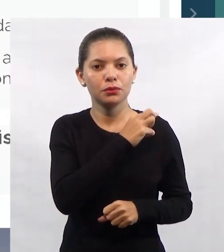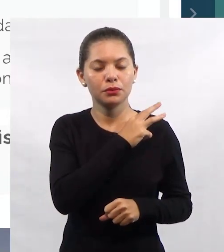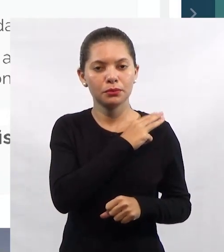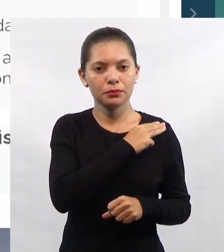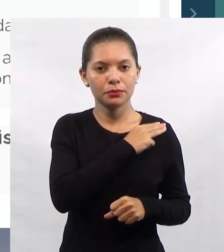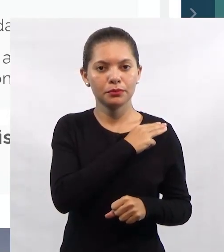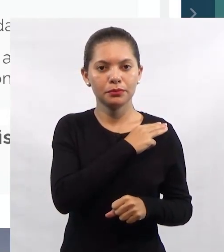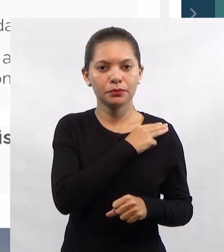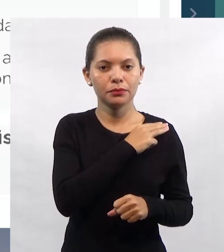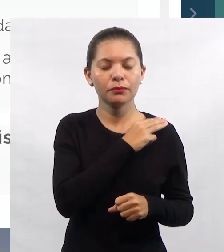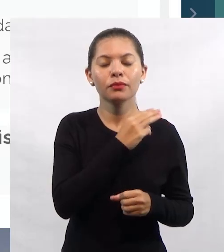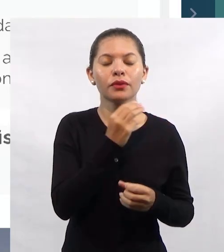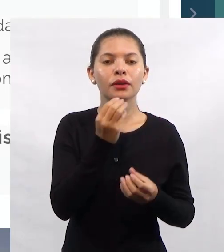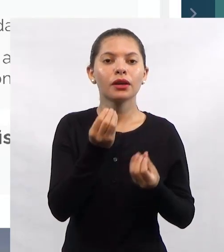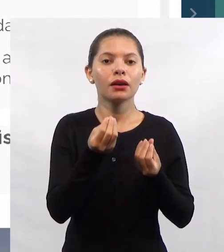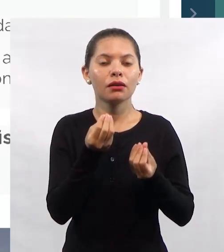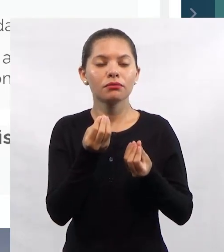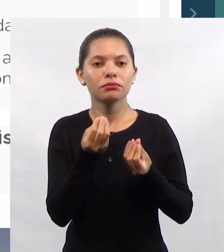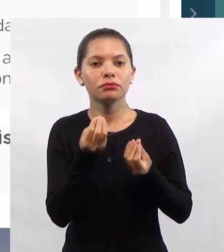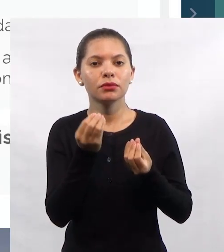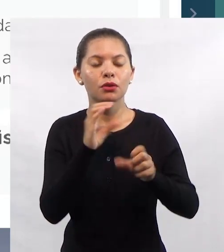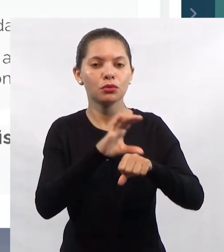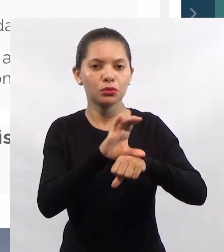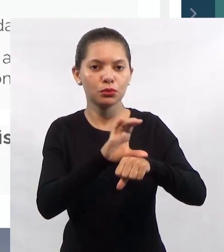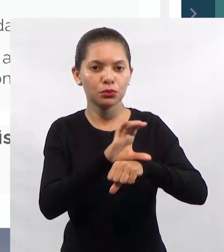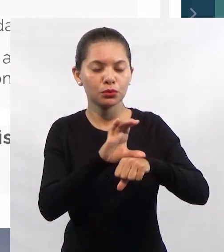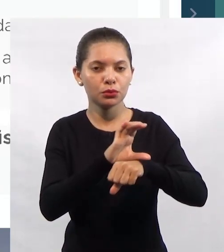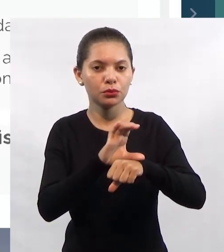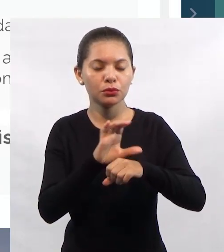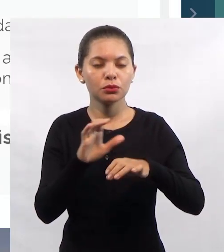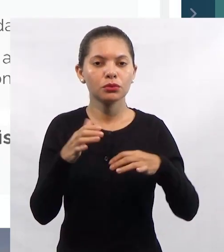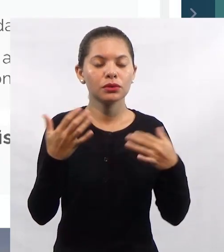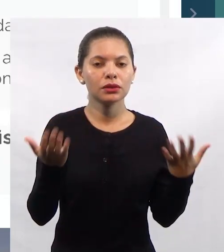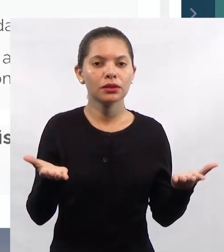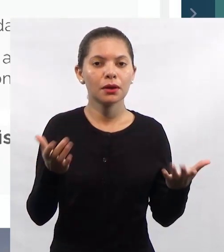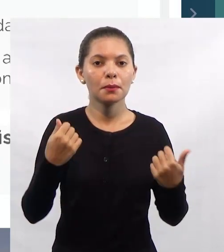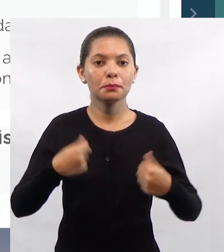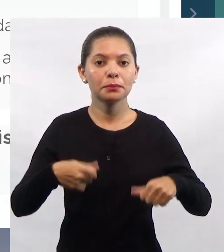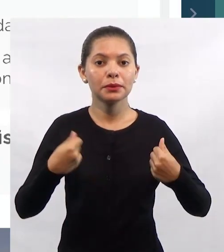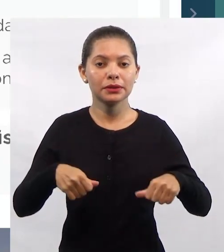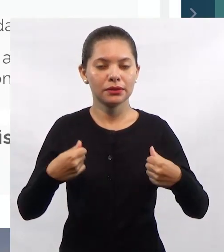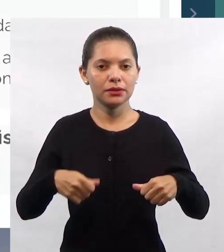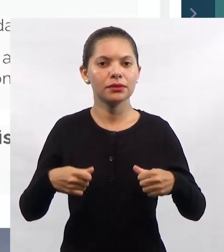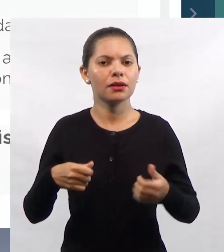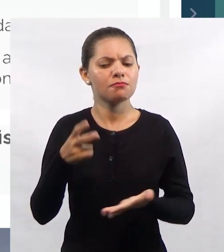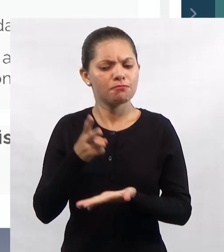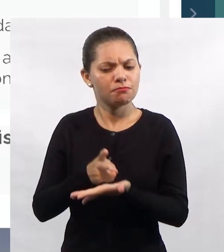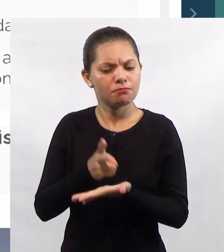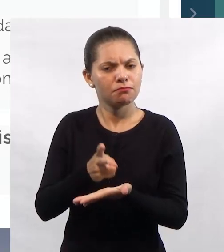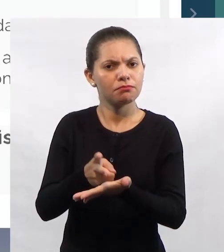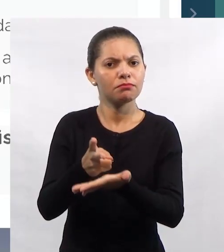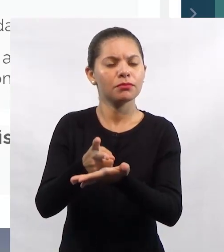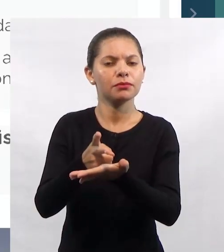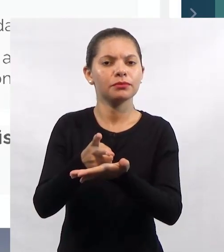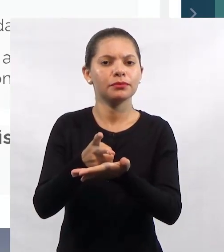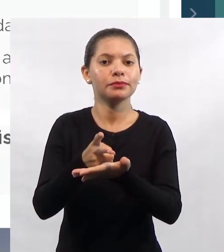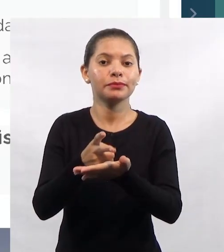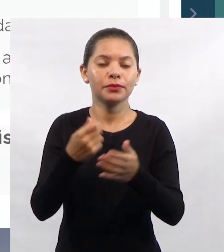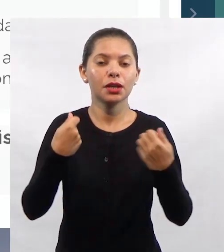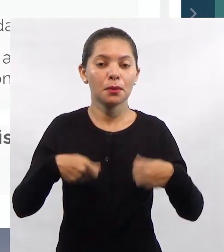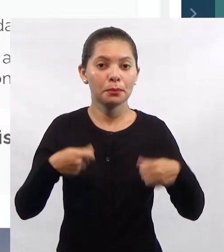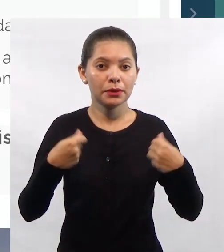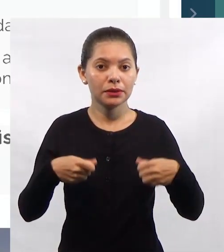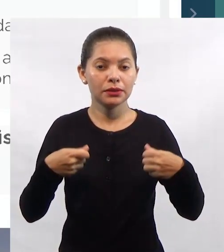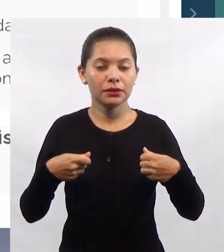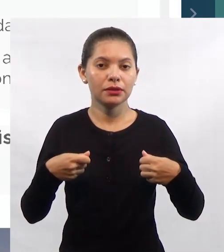relação ao ensino médio. A forma de registro e frequência dos cursos, então, há necessidade de ter frequência para esses